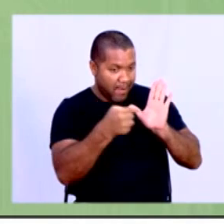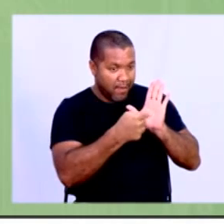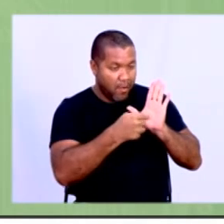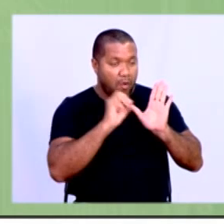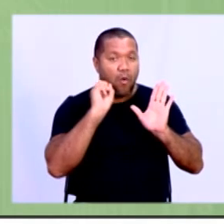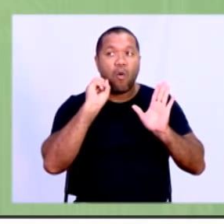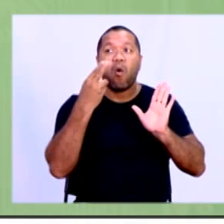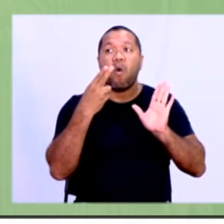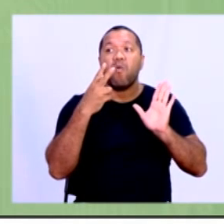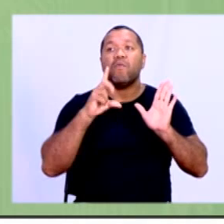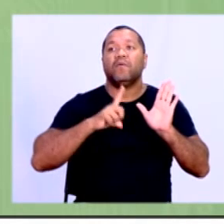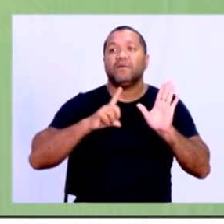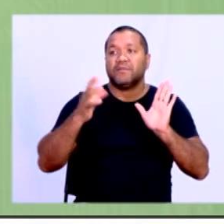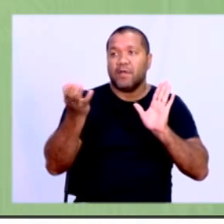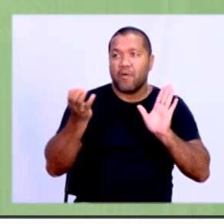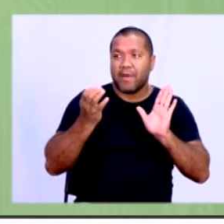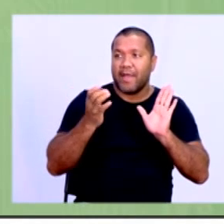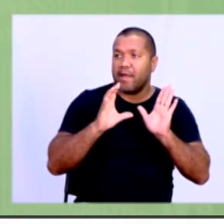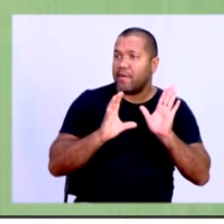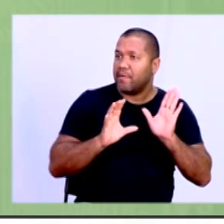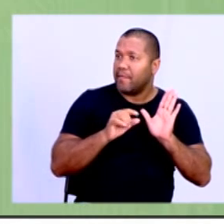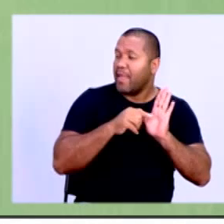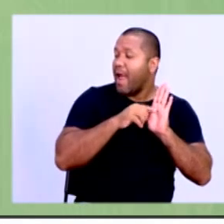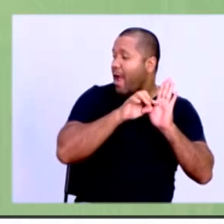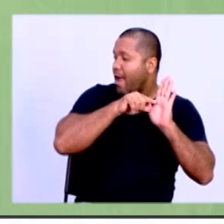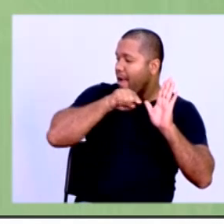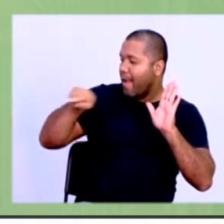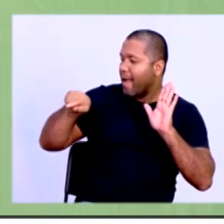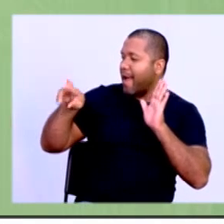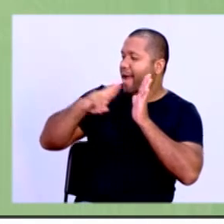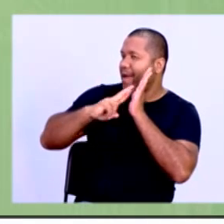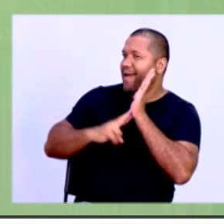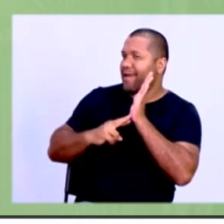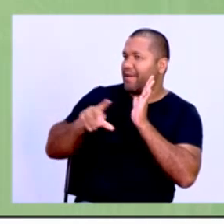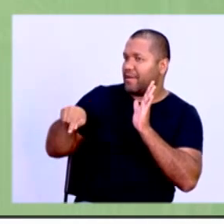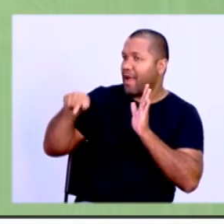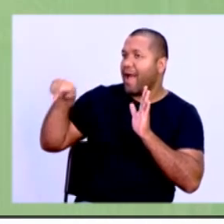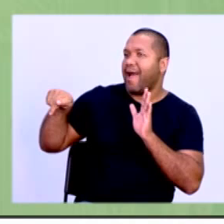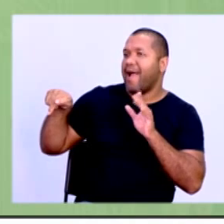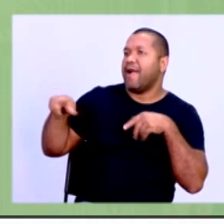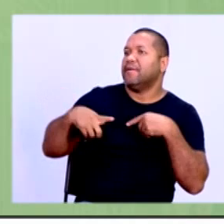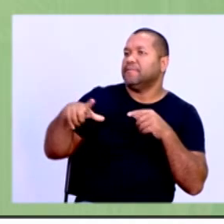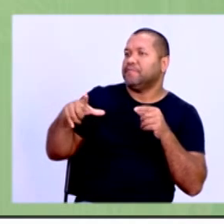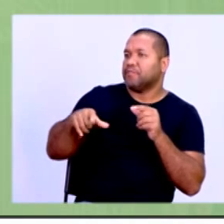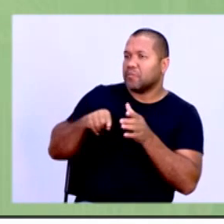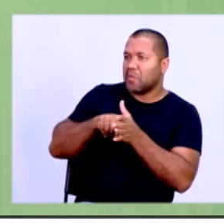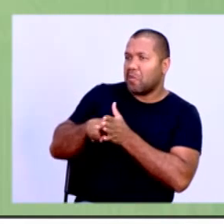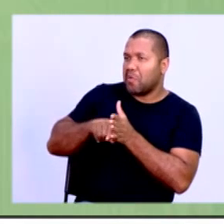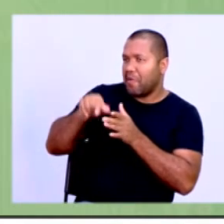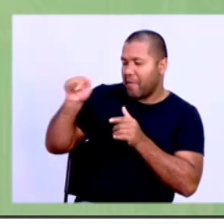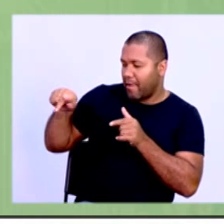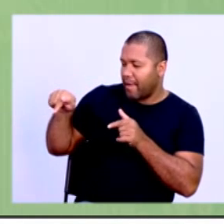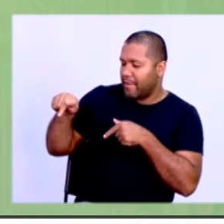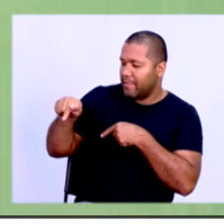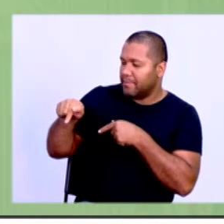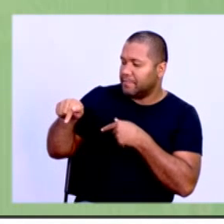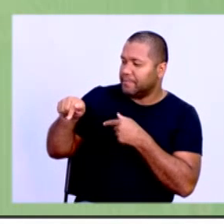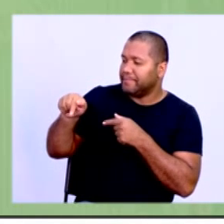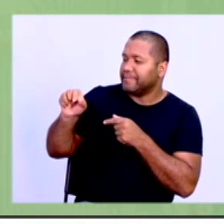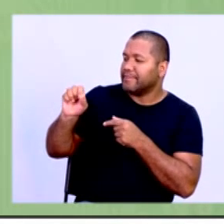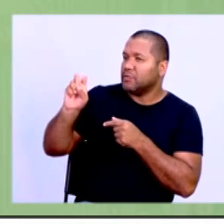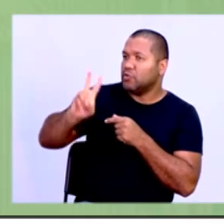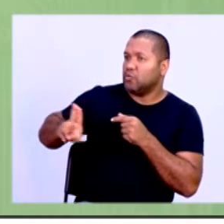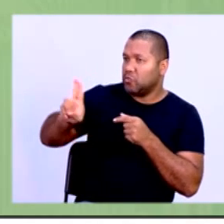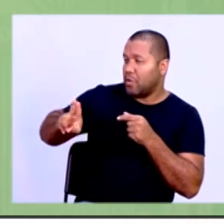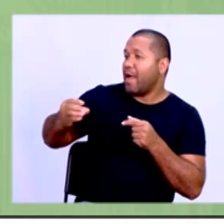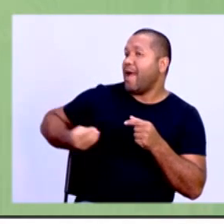eu quero acessar alguma regra de negócio, verificar, por exemplo, se o